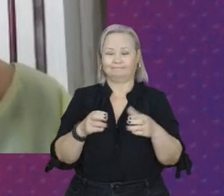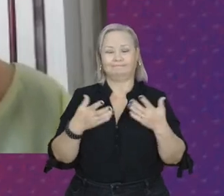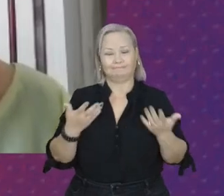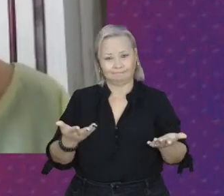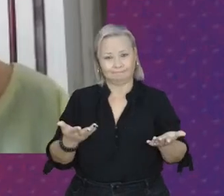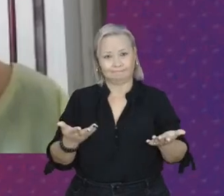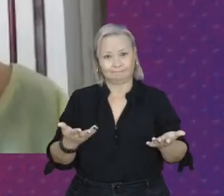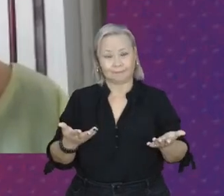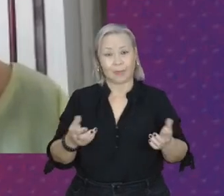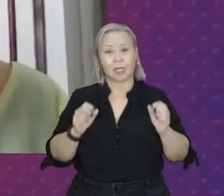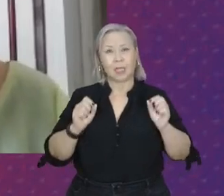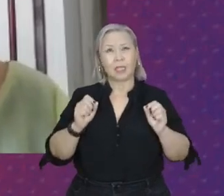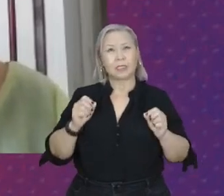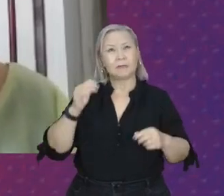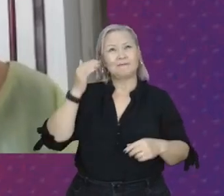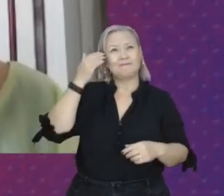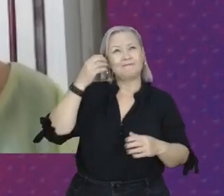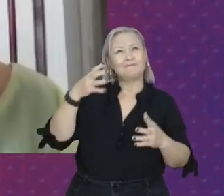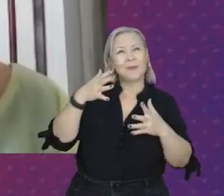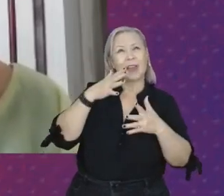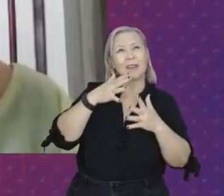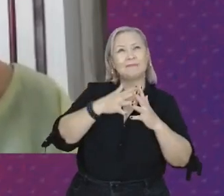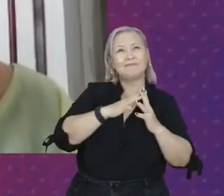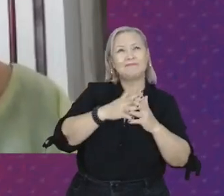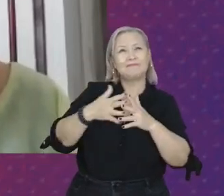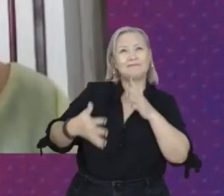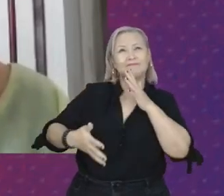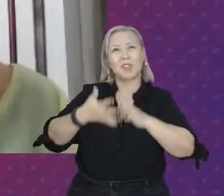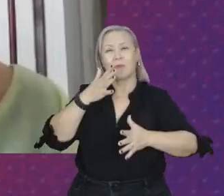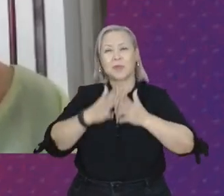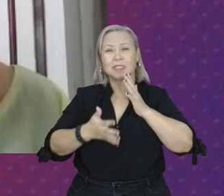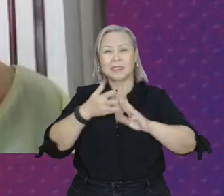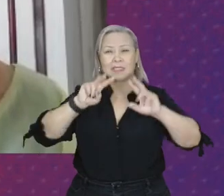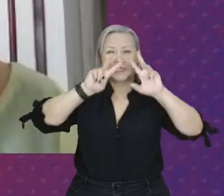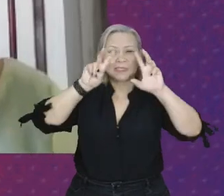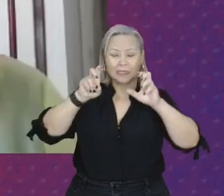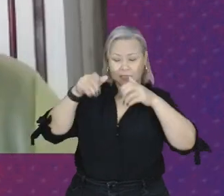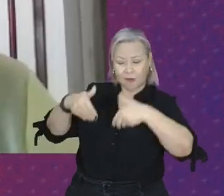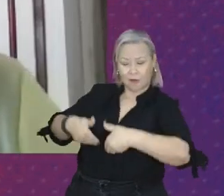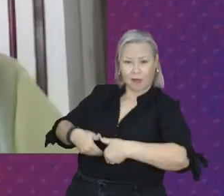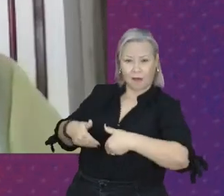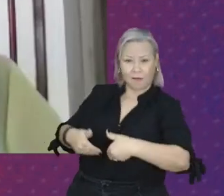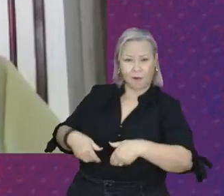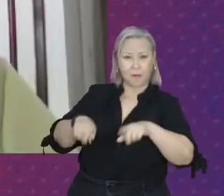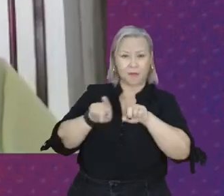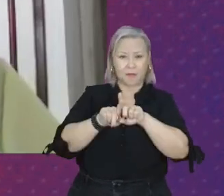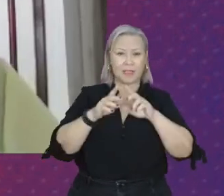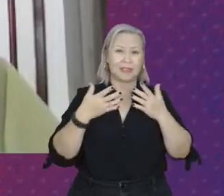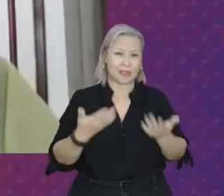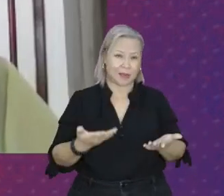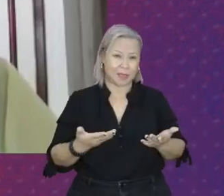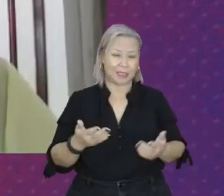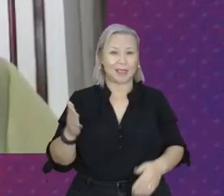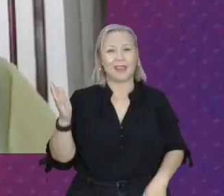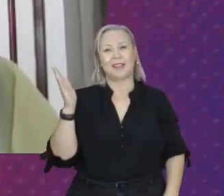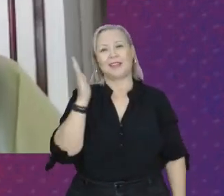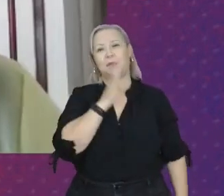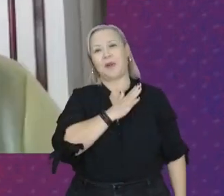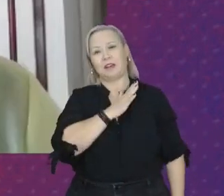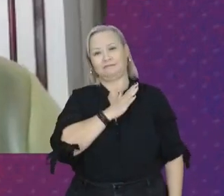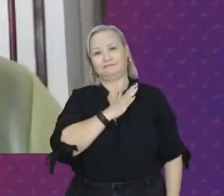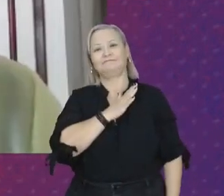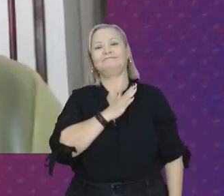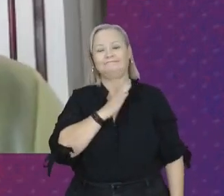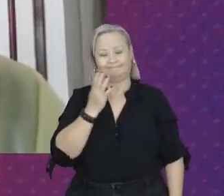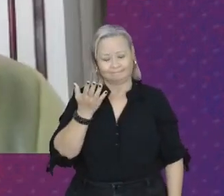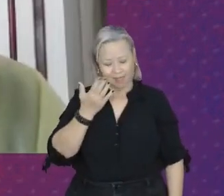a complexidade desta questão da fome e também da má alimentação,